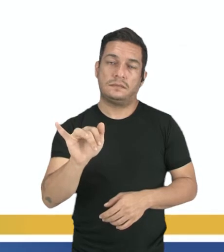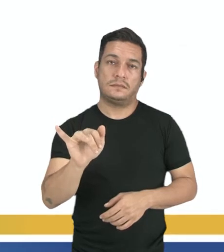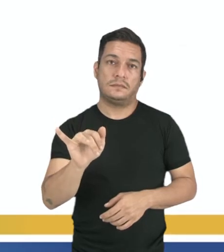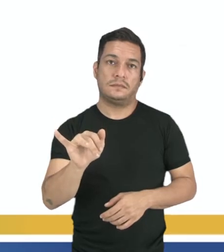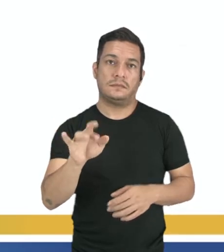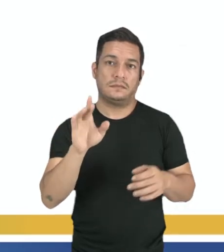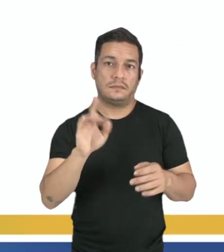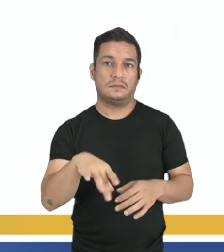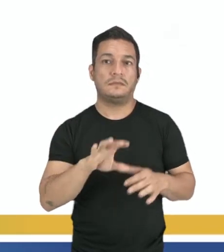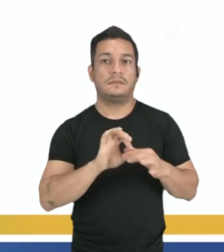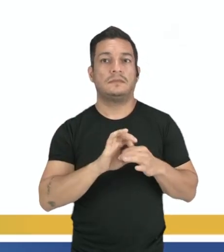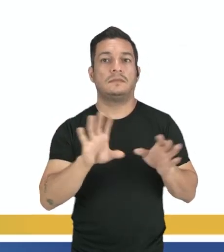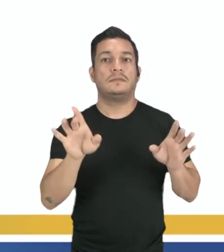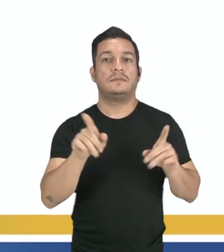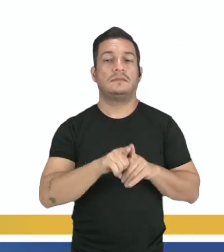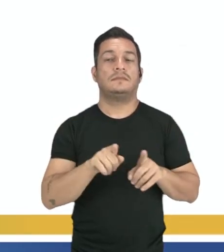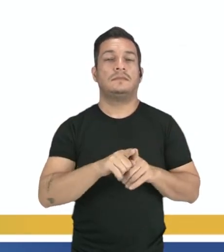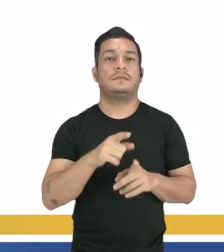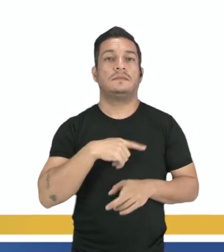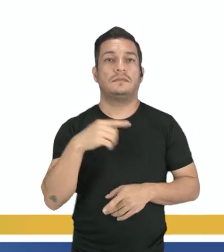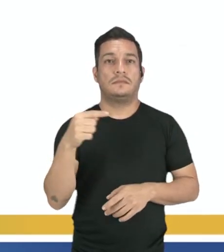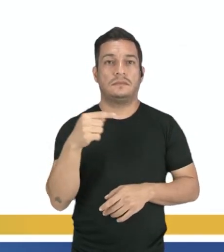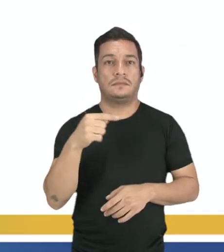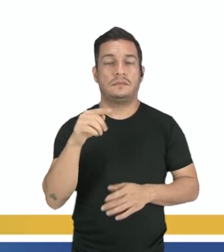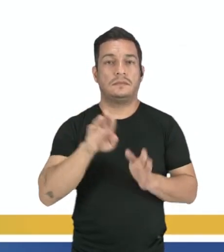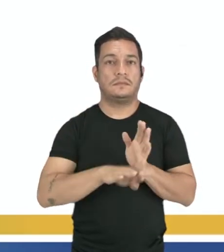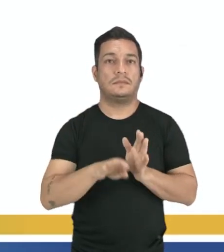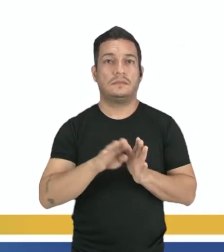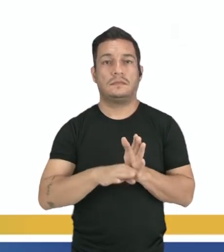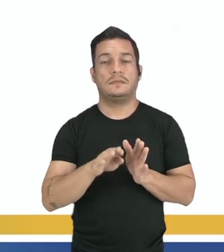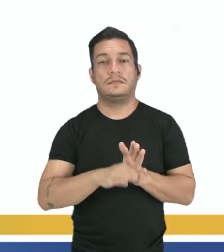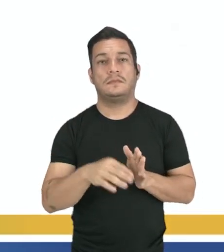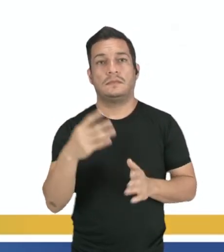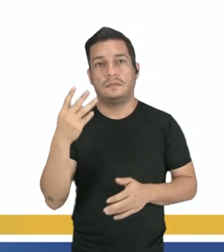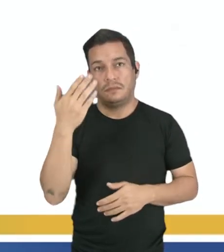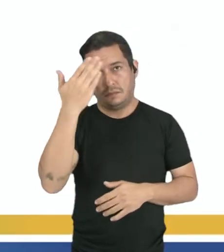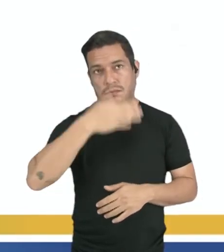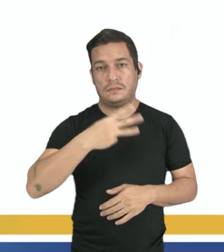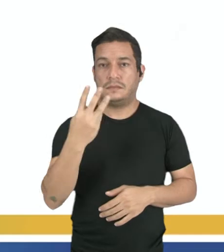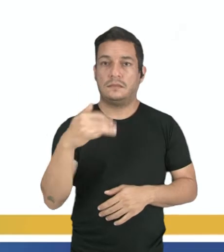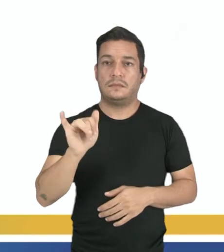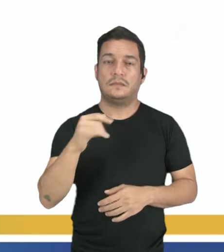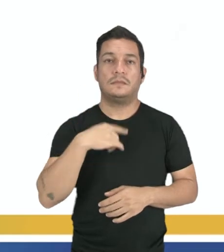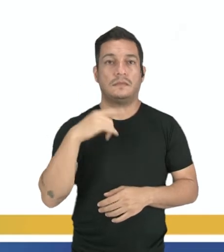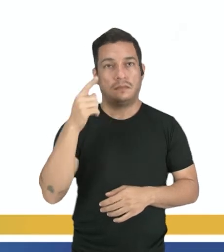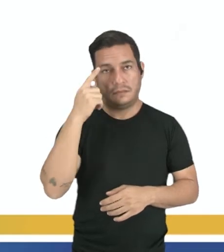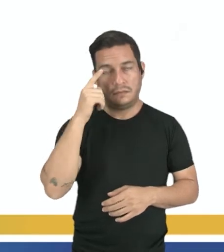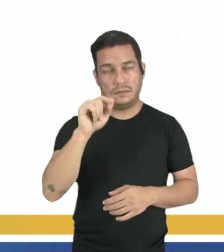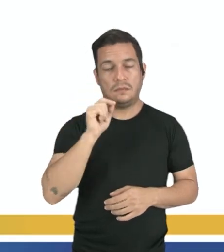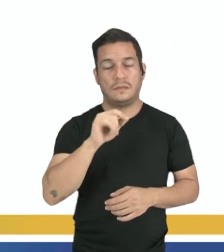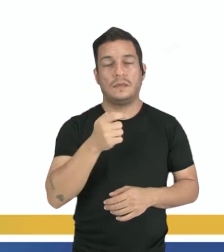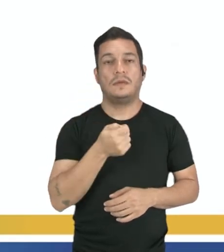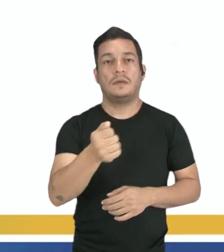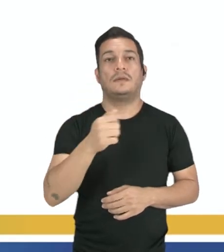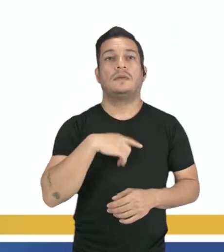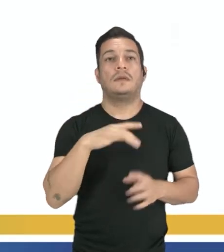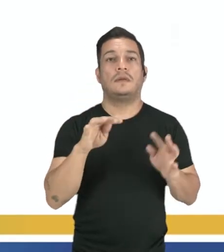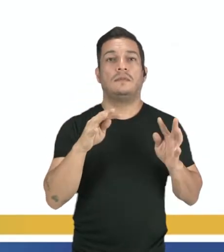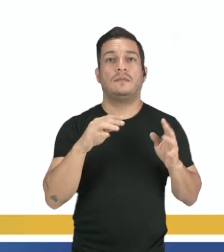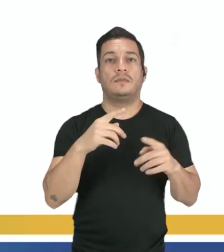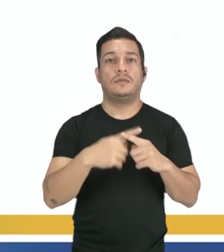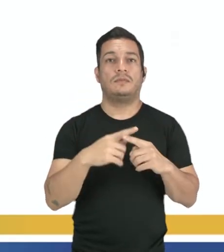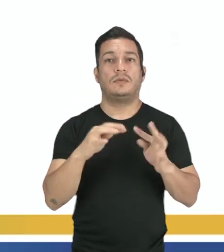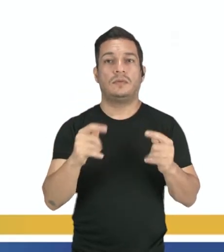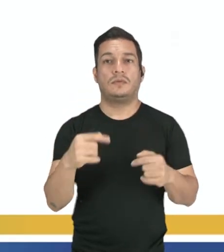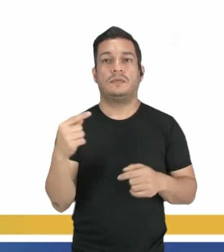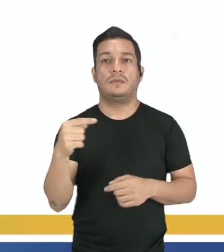e se livrar aí desse sinal de negativo que está na frente do 3y, uma ideia é multiplicar toda a equação por menos 1, né,